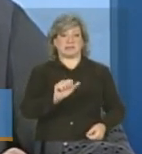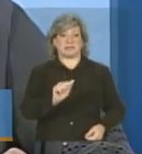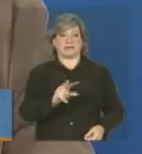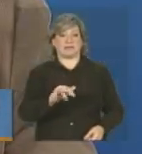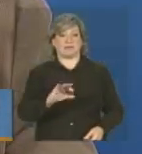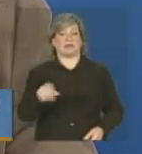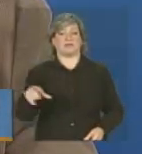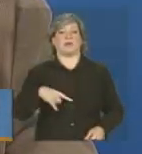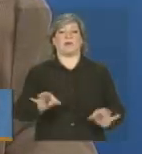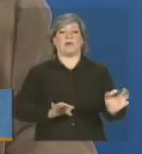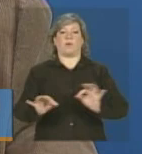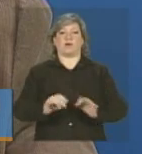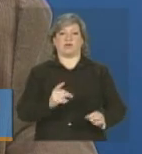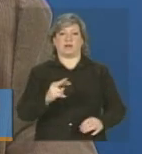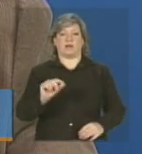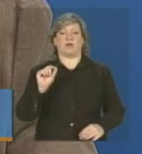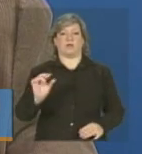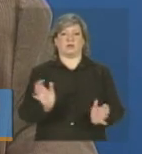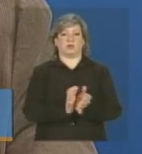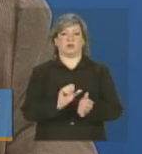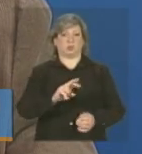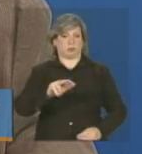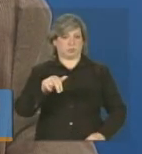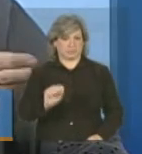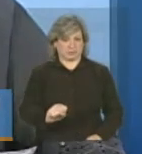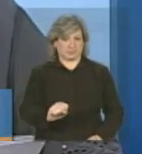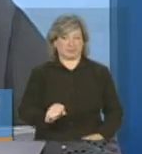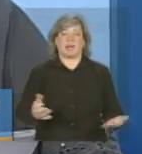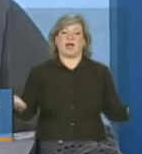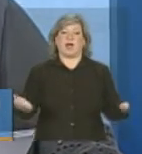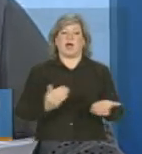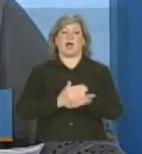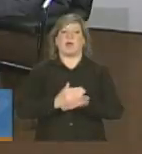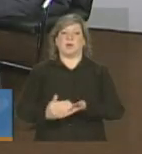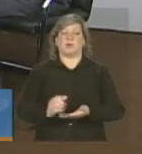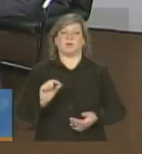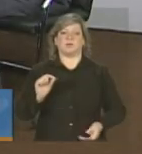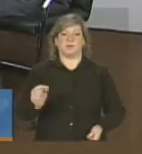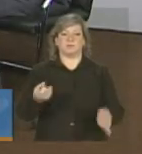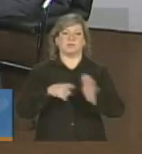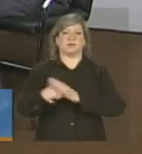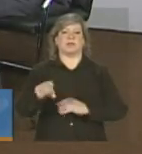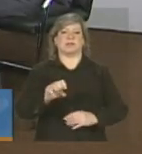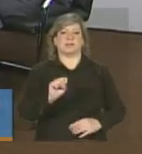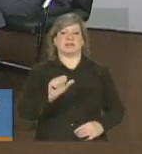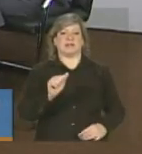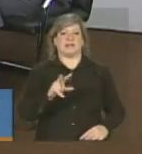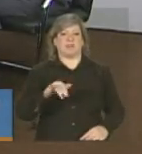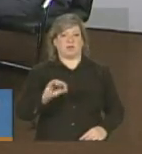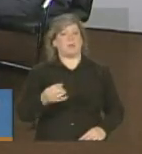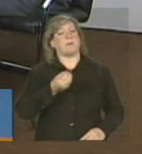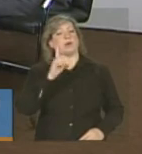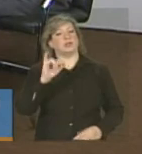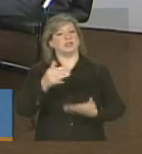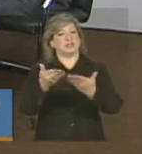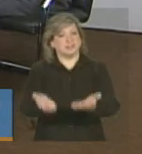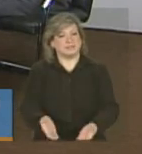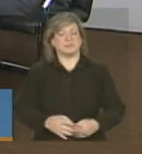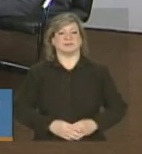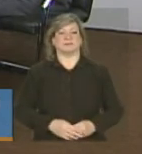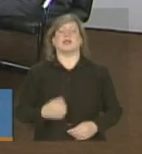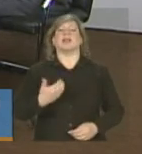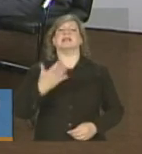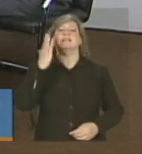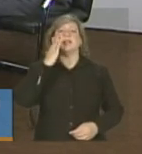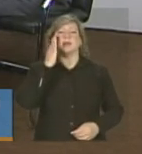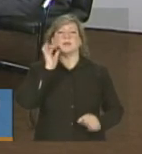da Coordenação Geral da Rede SUAS. Bom, vamos começar então com o Sávio. Bom dia, Sávio. E eu queria saber o seguinte: o